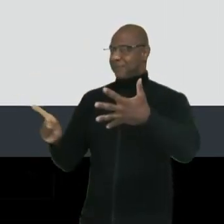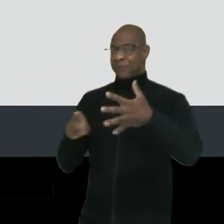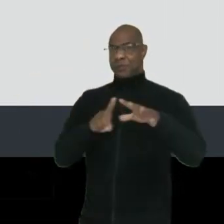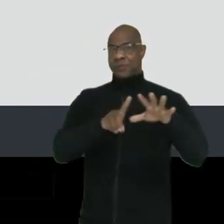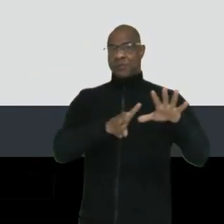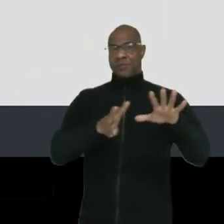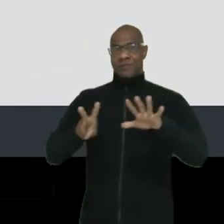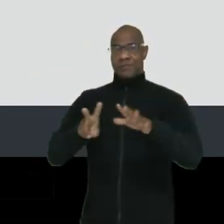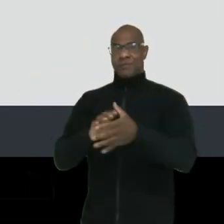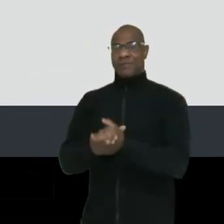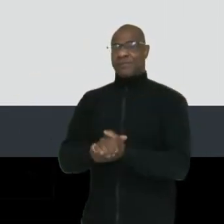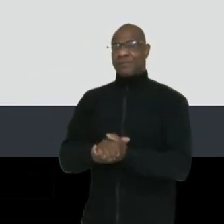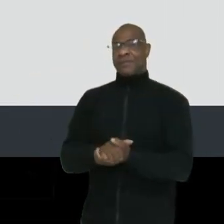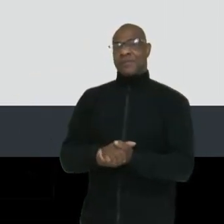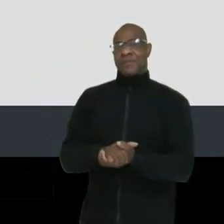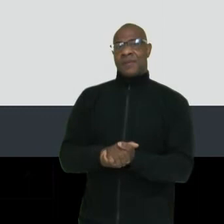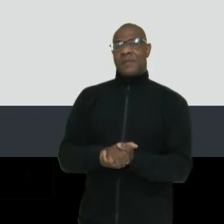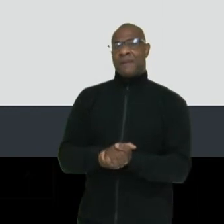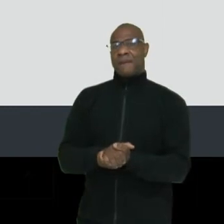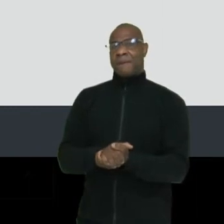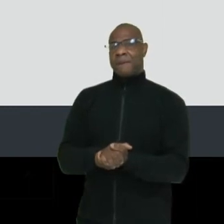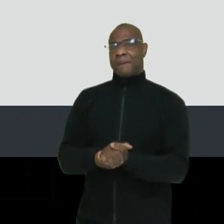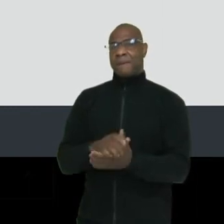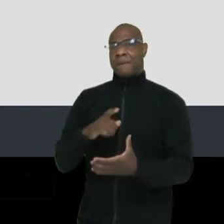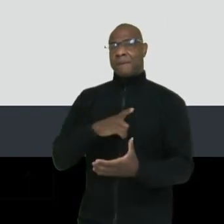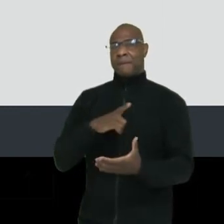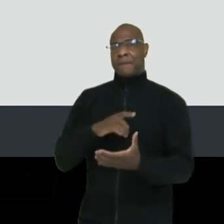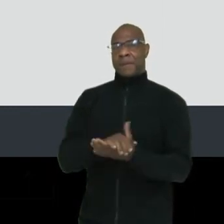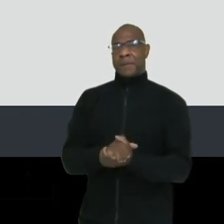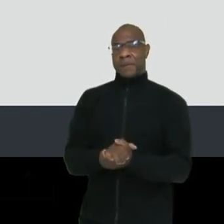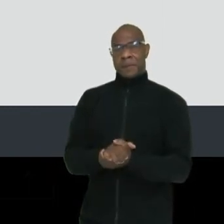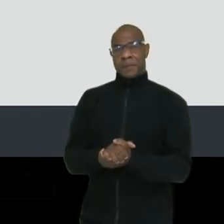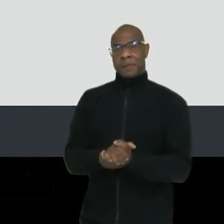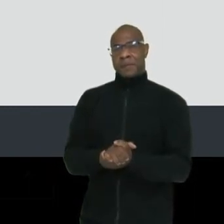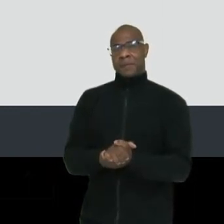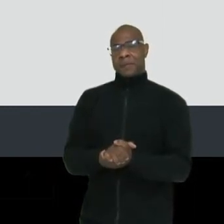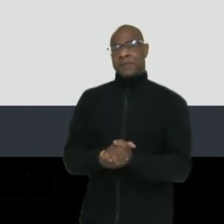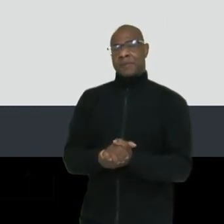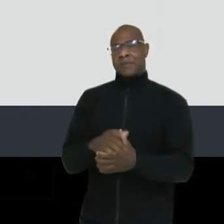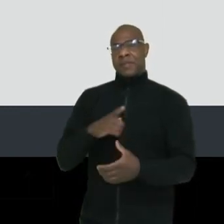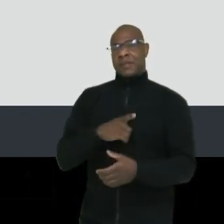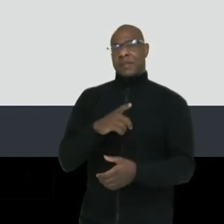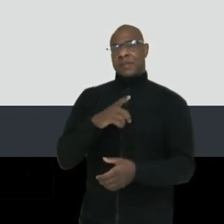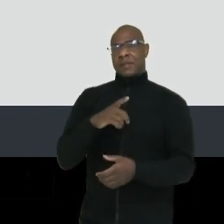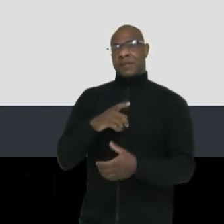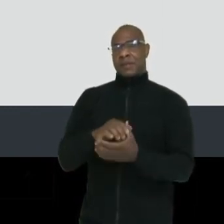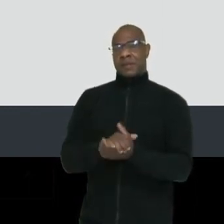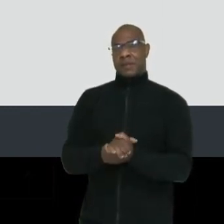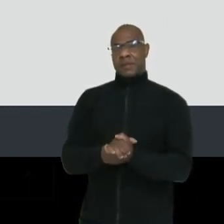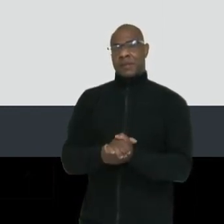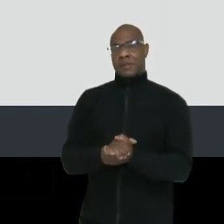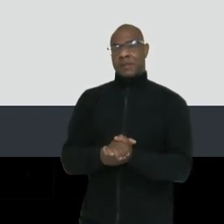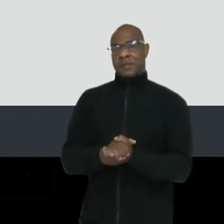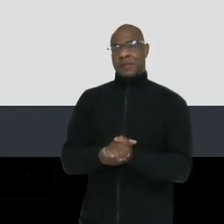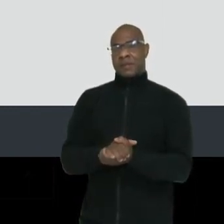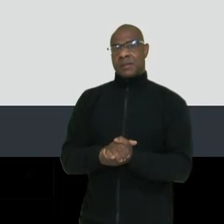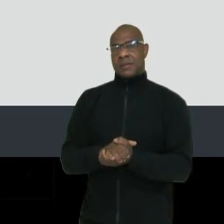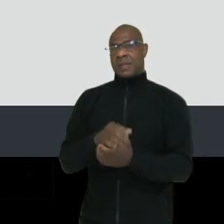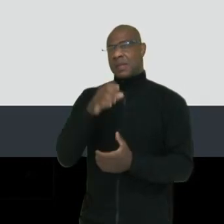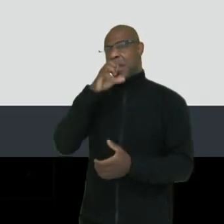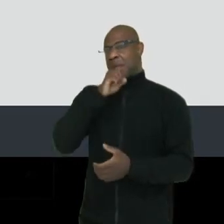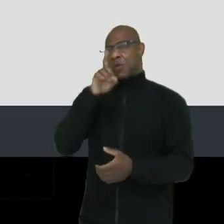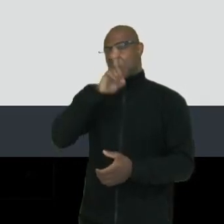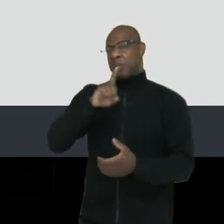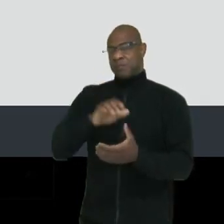o final de semana. No final de semana nós temos Saturday e temos também o Sunday.